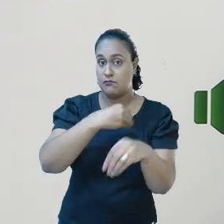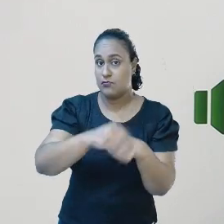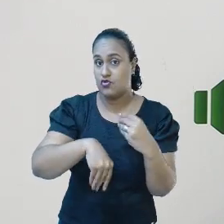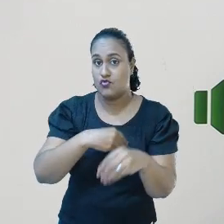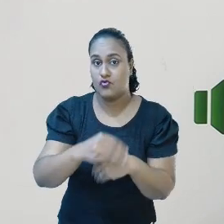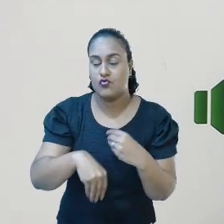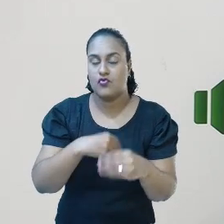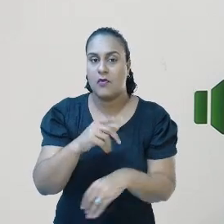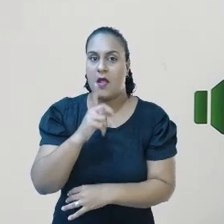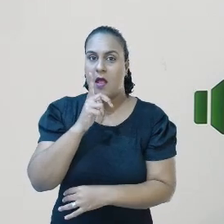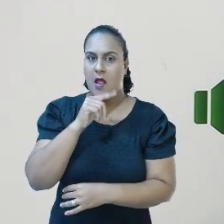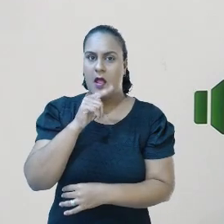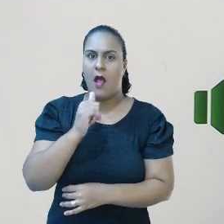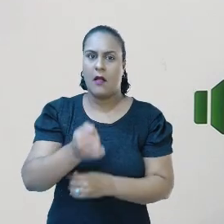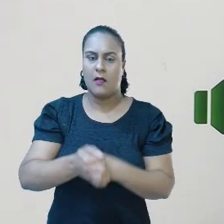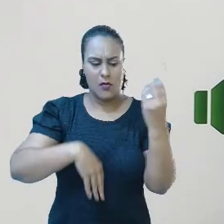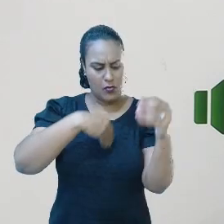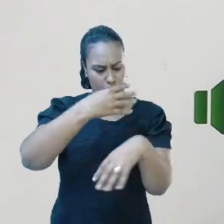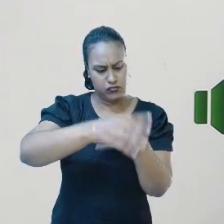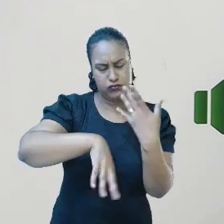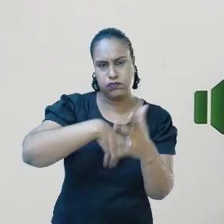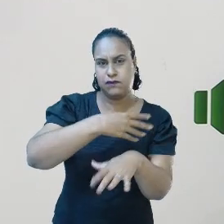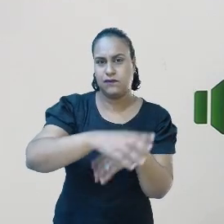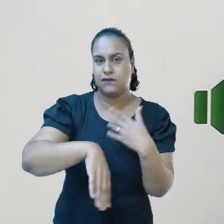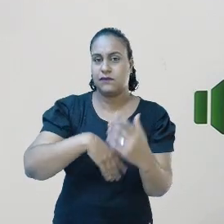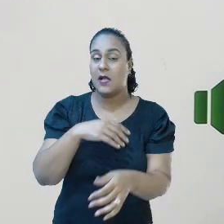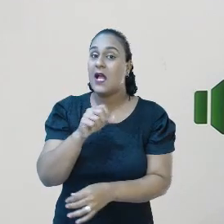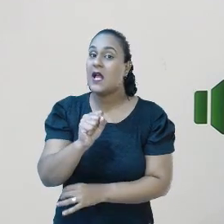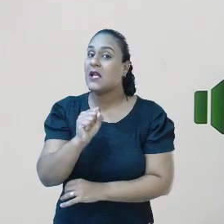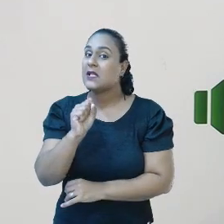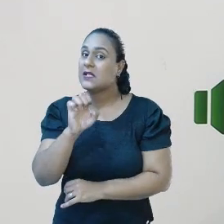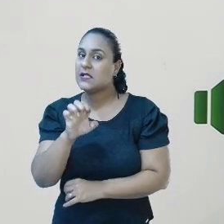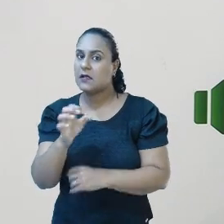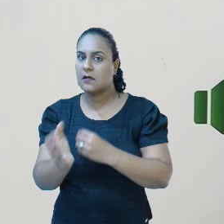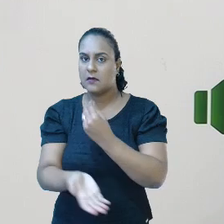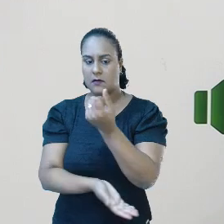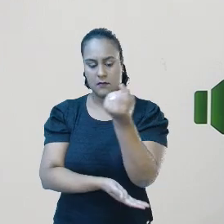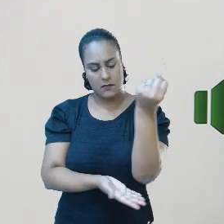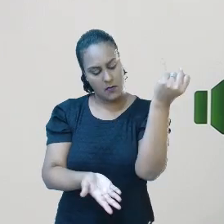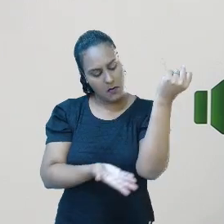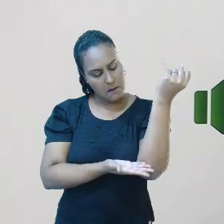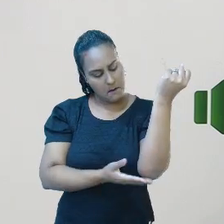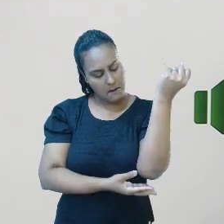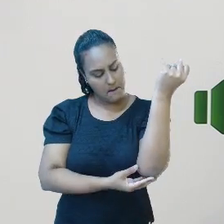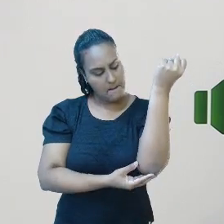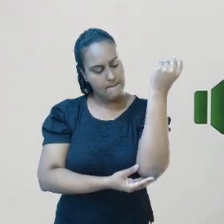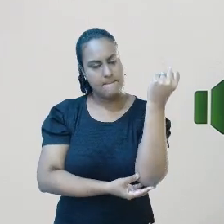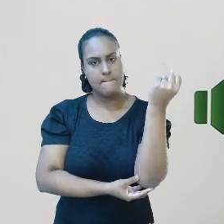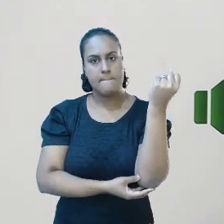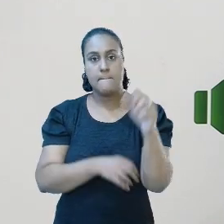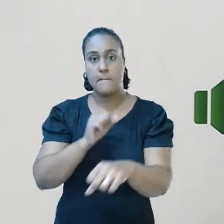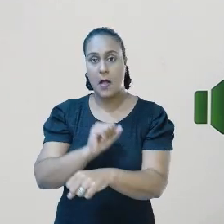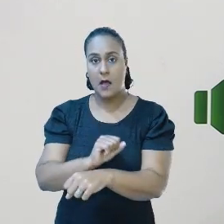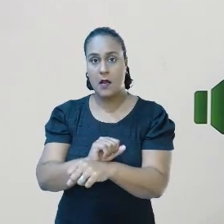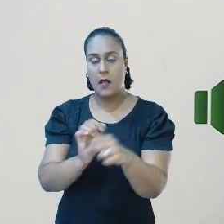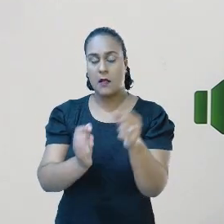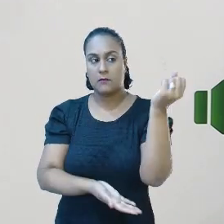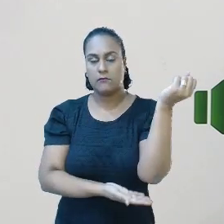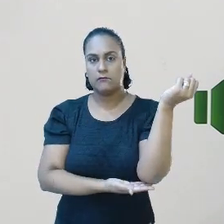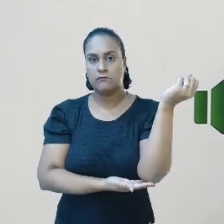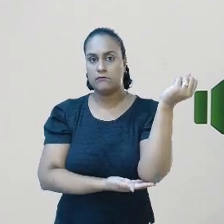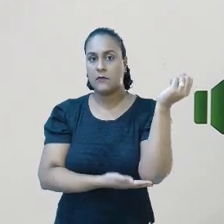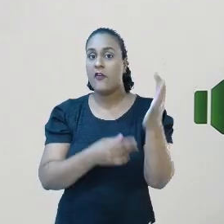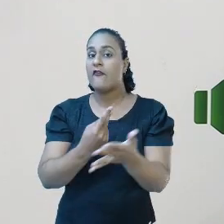água, né? Vai ficar bastante agitada. Se você pegar essa garrafa e deixar num determinado local por um determinado tempo, o que